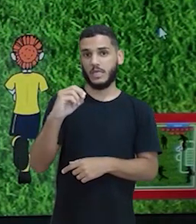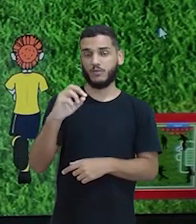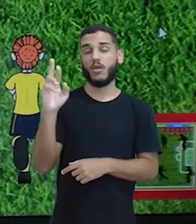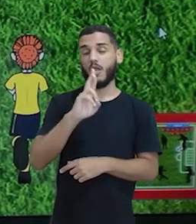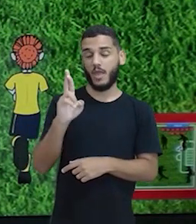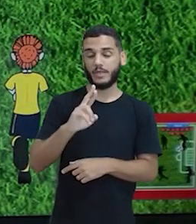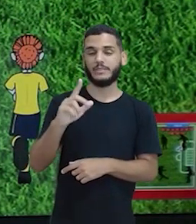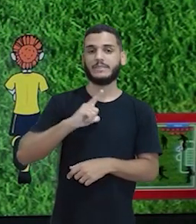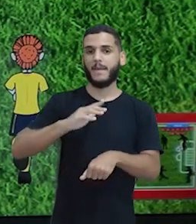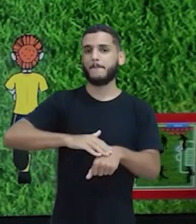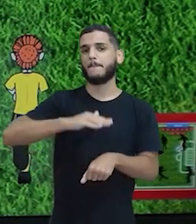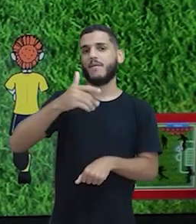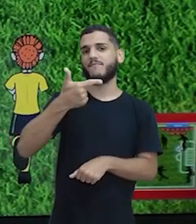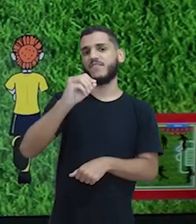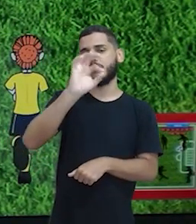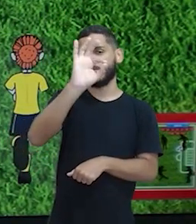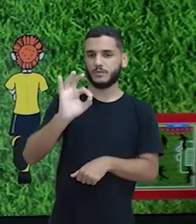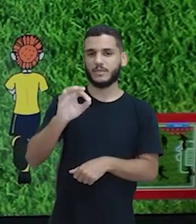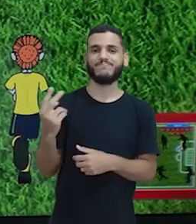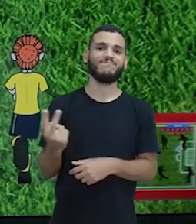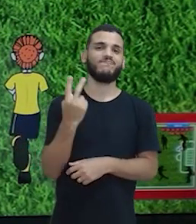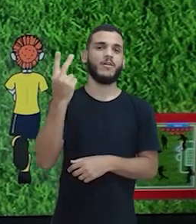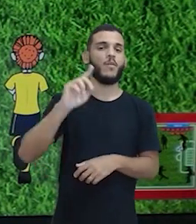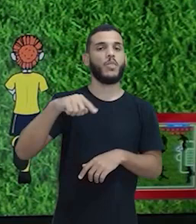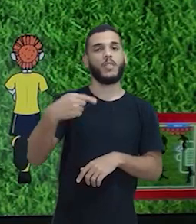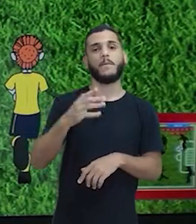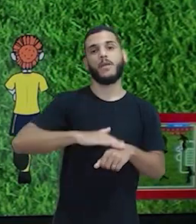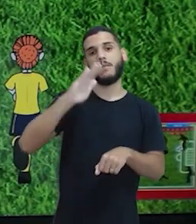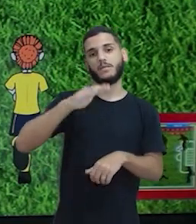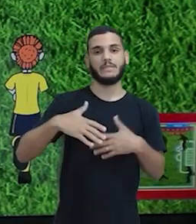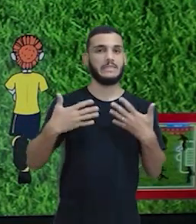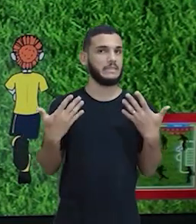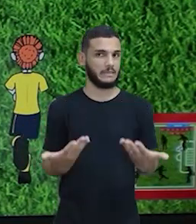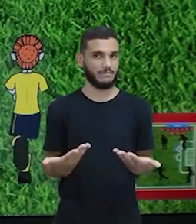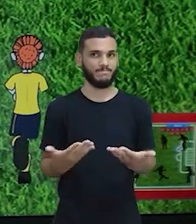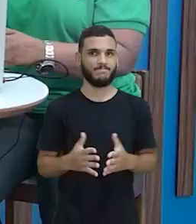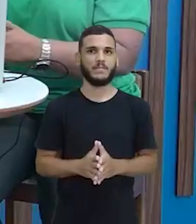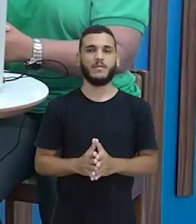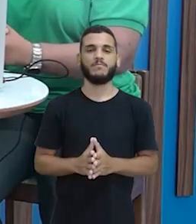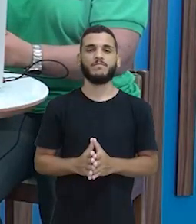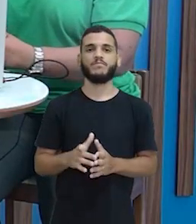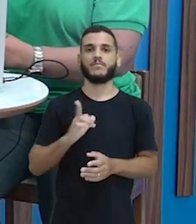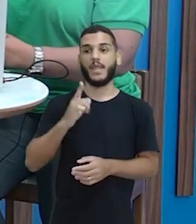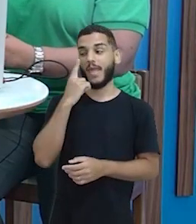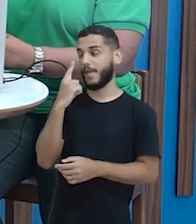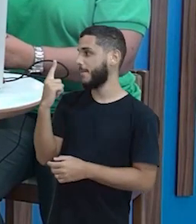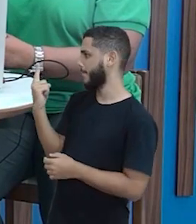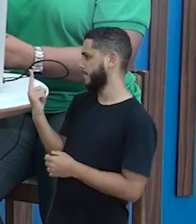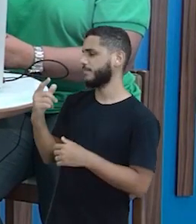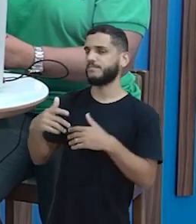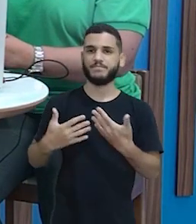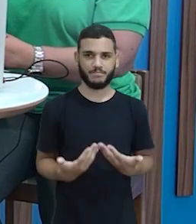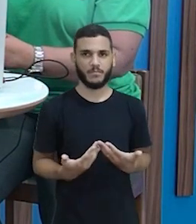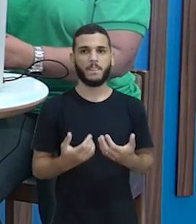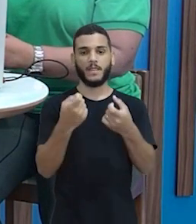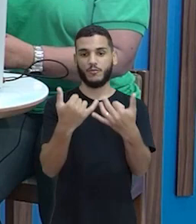de 20%, qual o valor após o aumento foca aqui na gente vai vir ó observa bem quando a gente fala